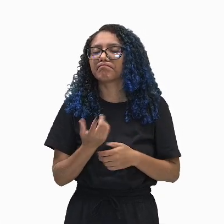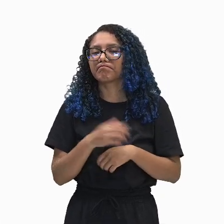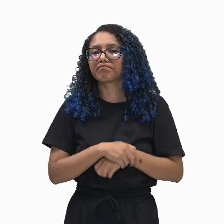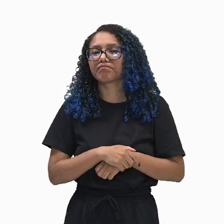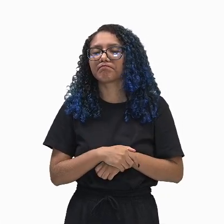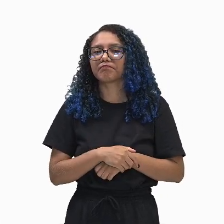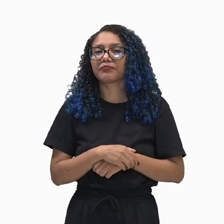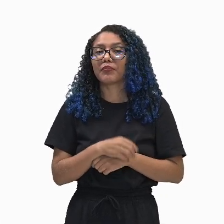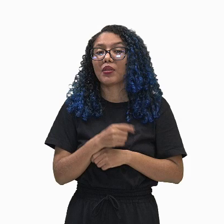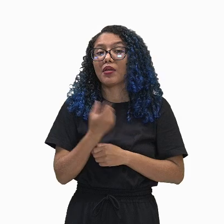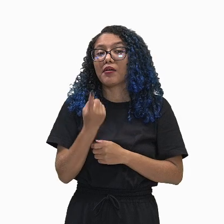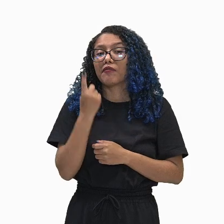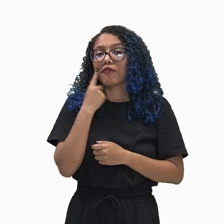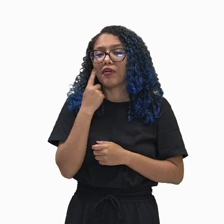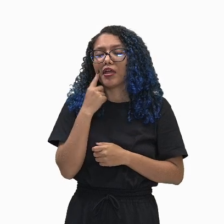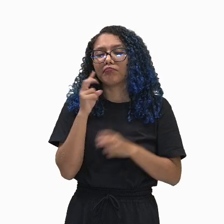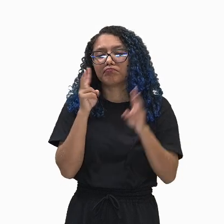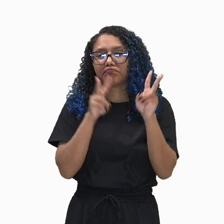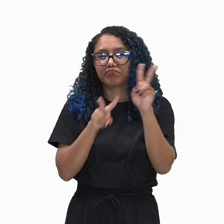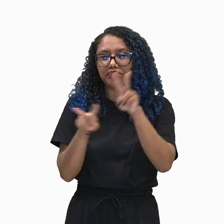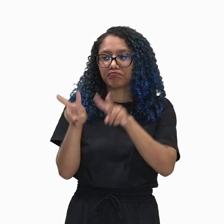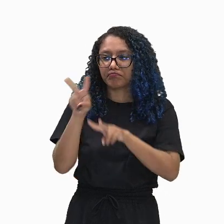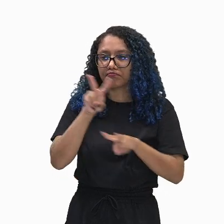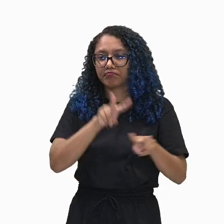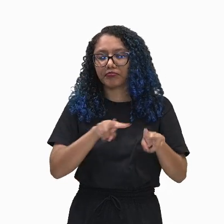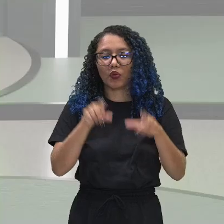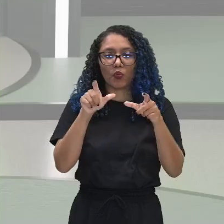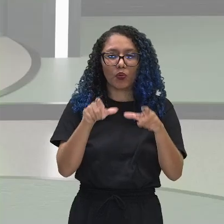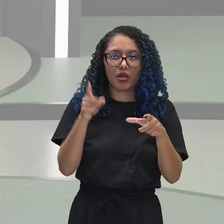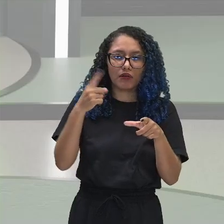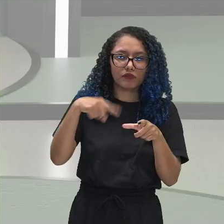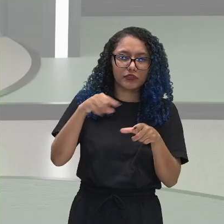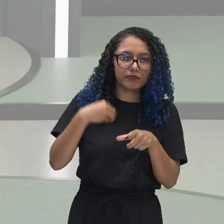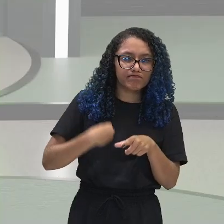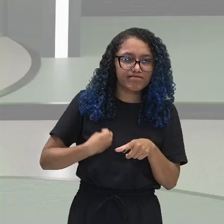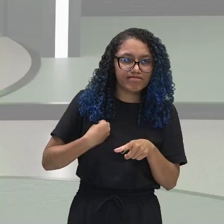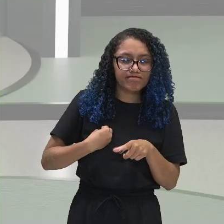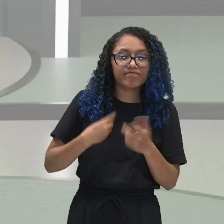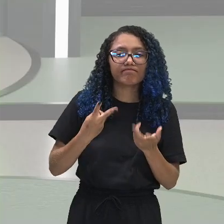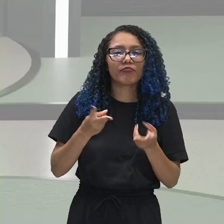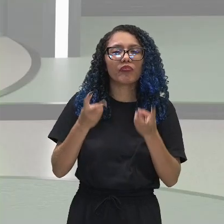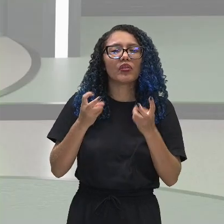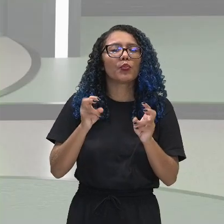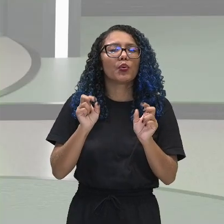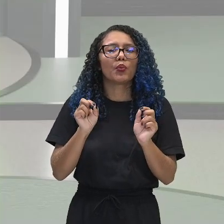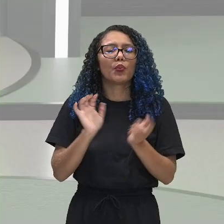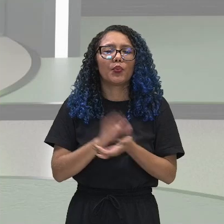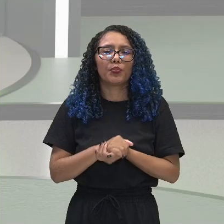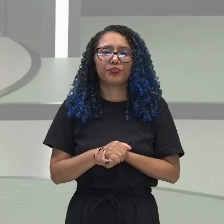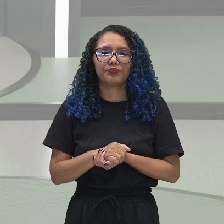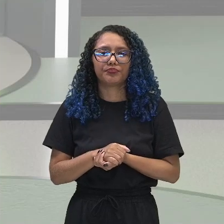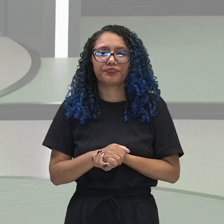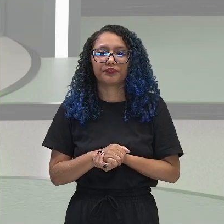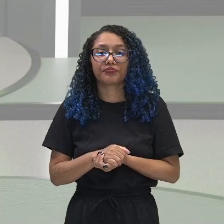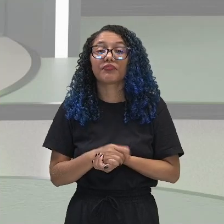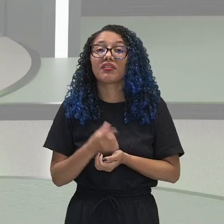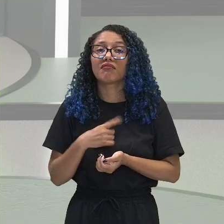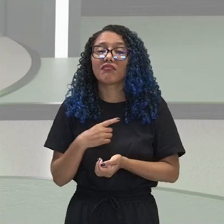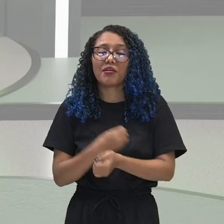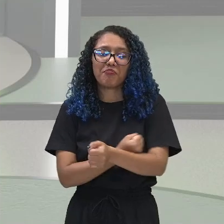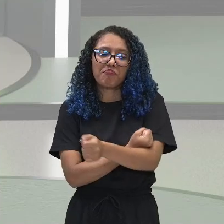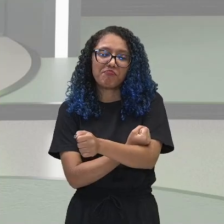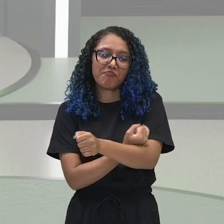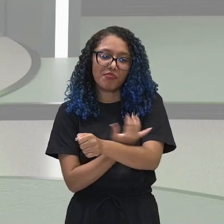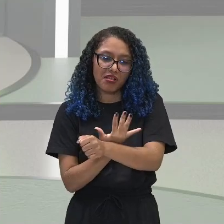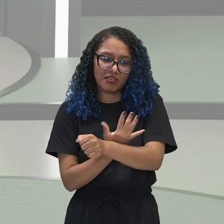uma olhada na paisagem natural do local onde você vive, você vai perceber uma quantidade muito grande